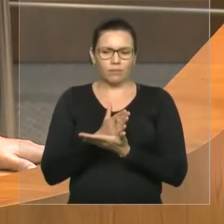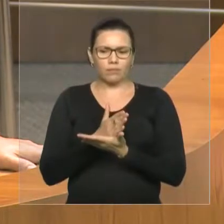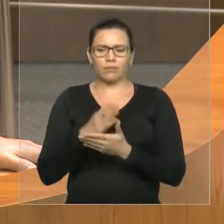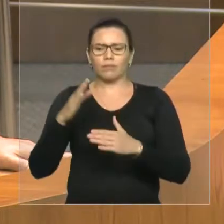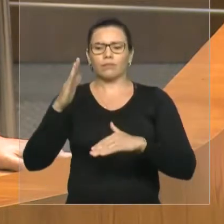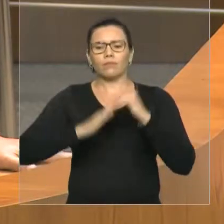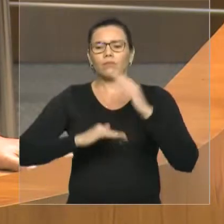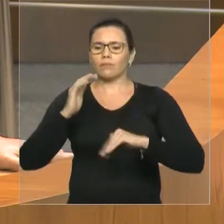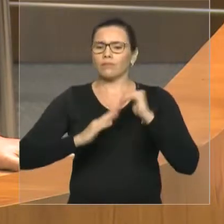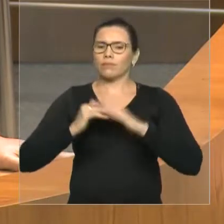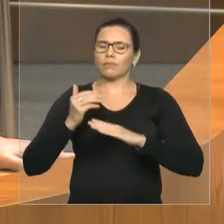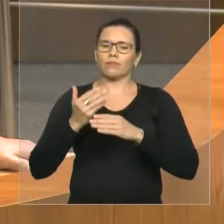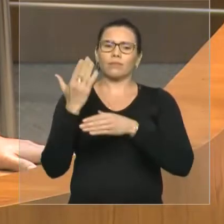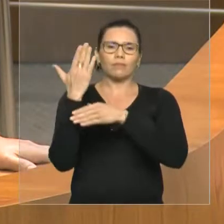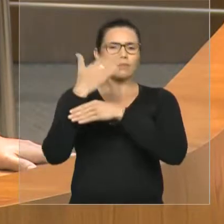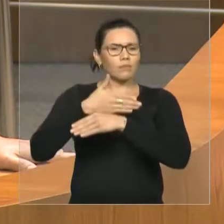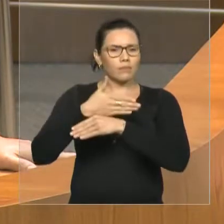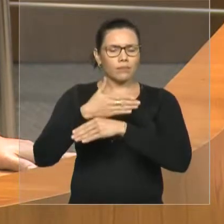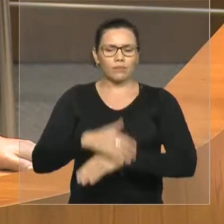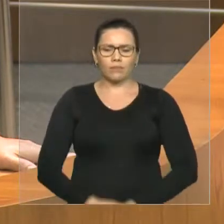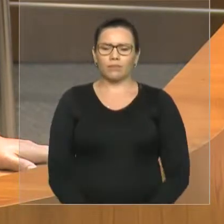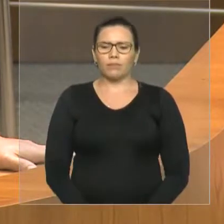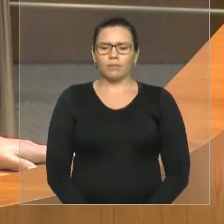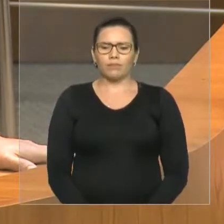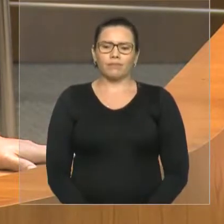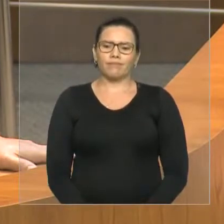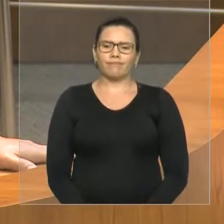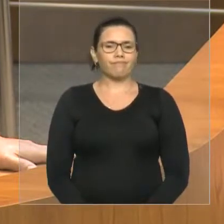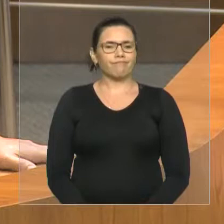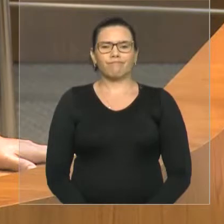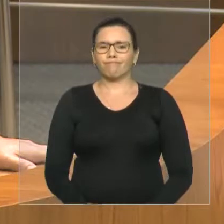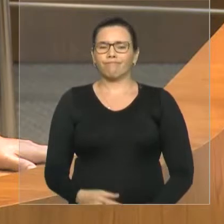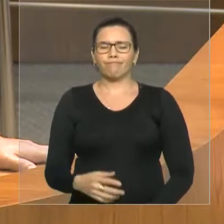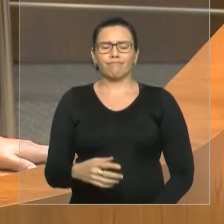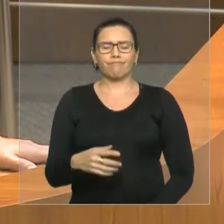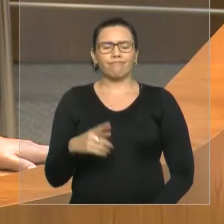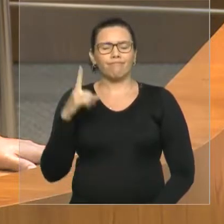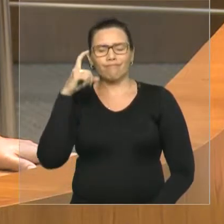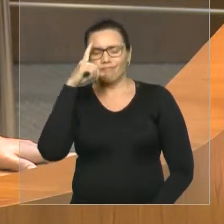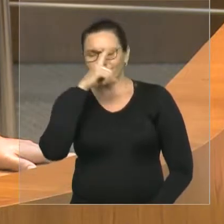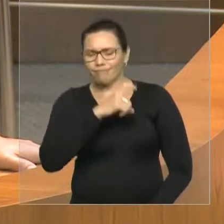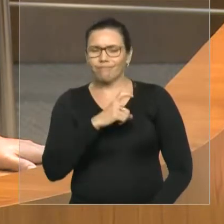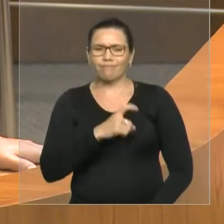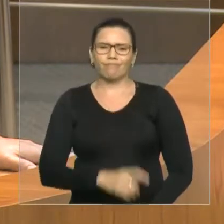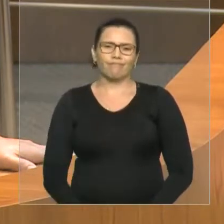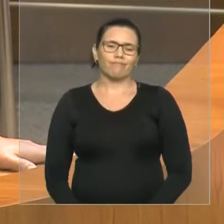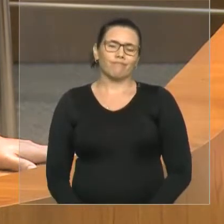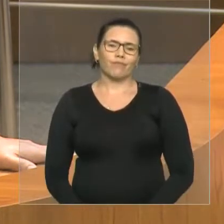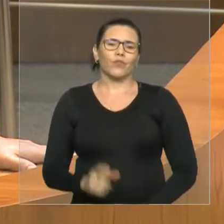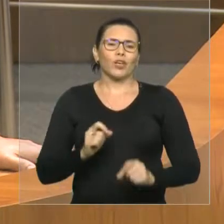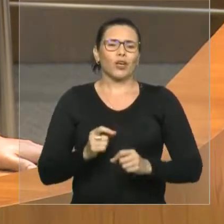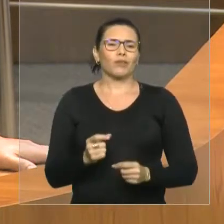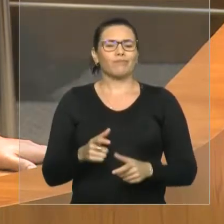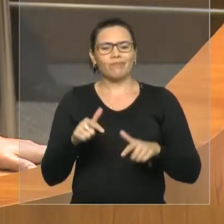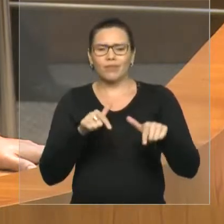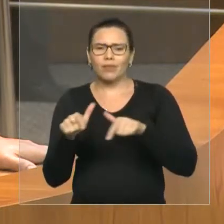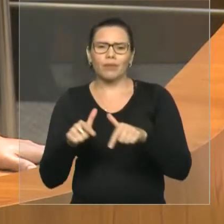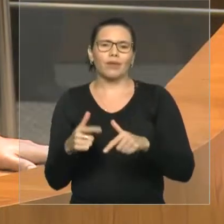sair de casa para o seu trabalho porque não tem condição de botar gasolina no seu carro.